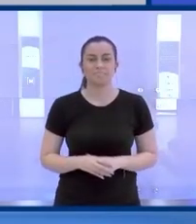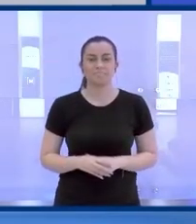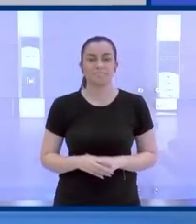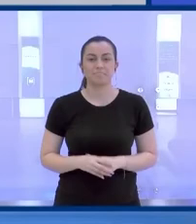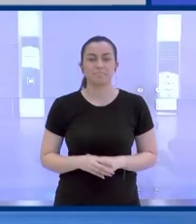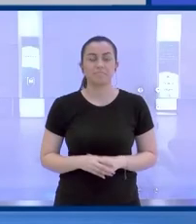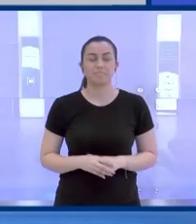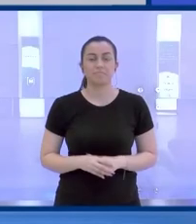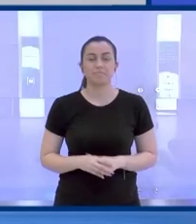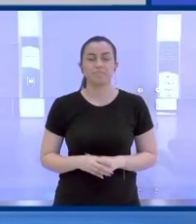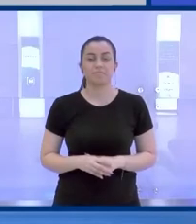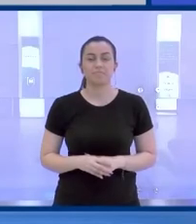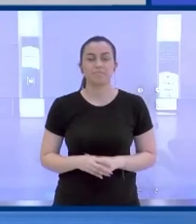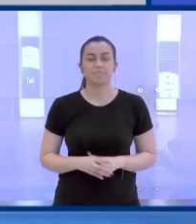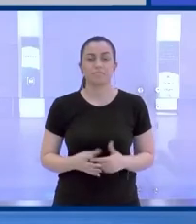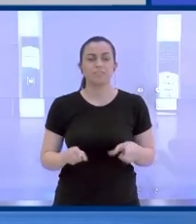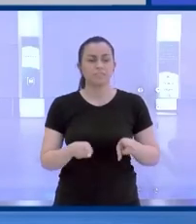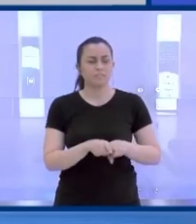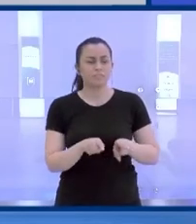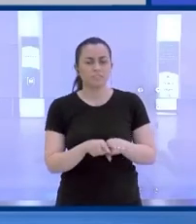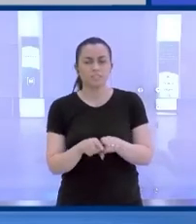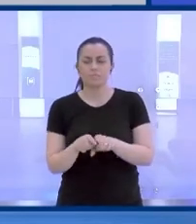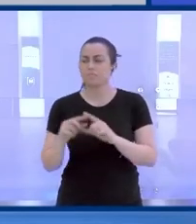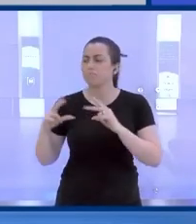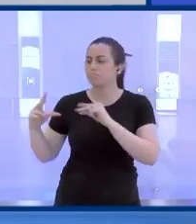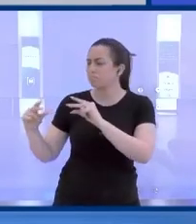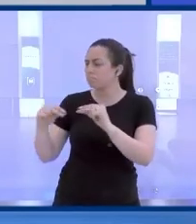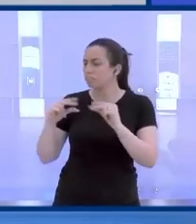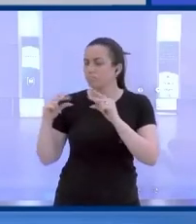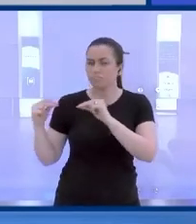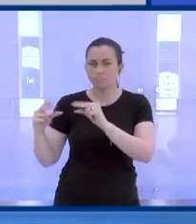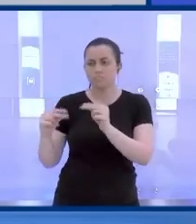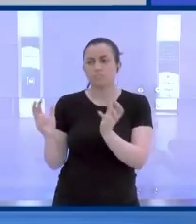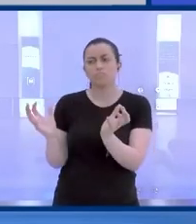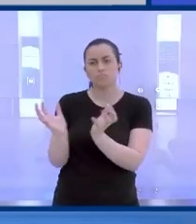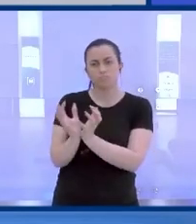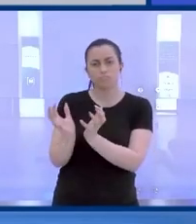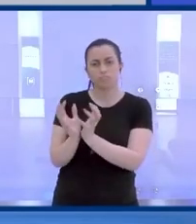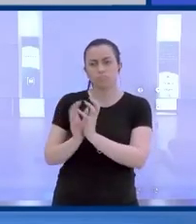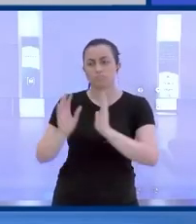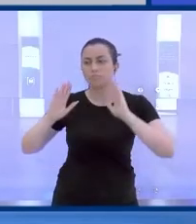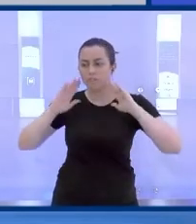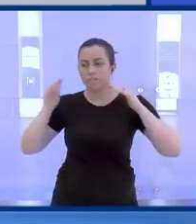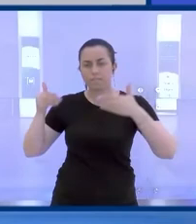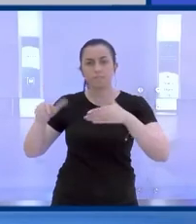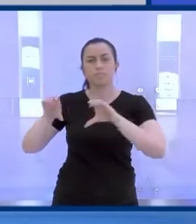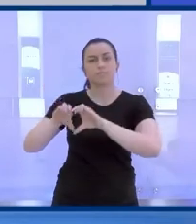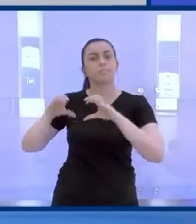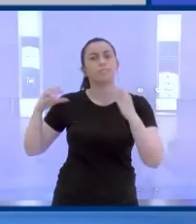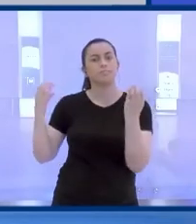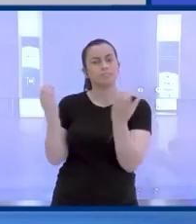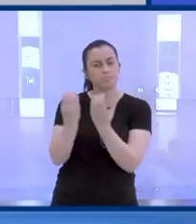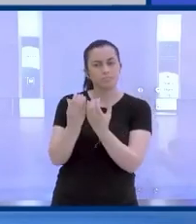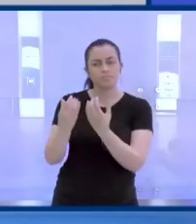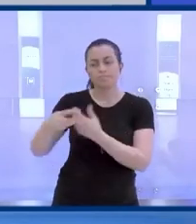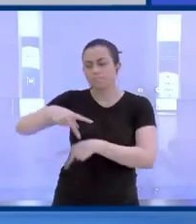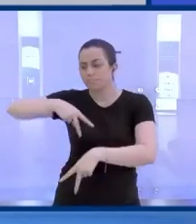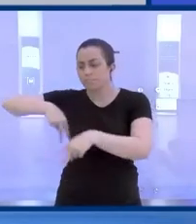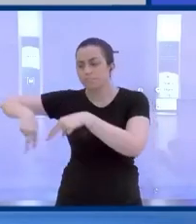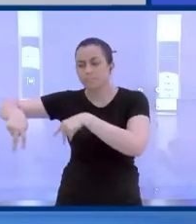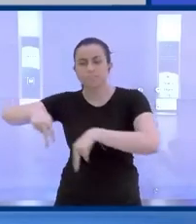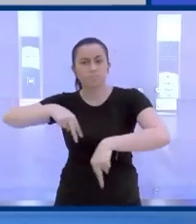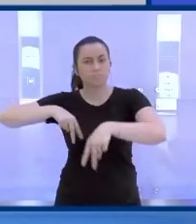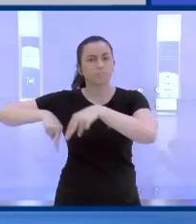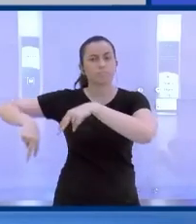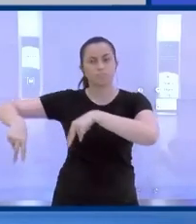Desde, como eu disse, diálogo com a sociedade gaúcha, com a comunidade, com as pessoas,